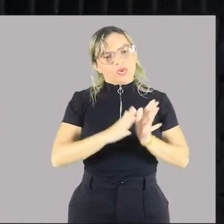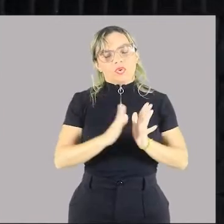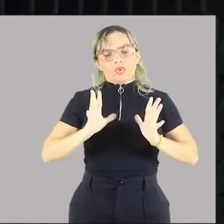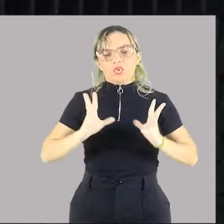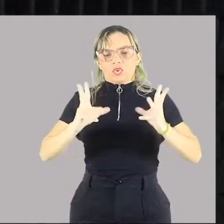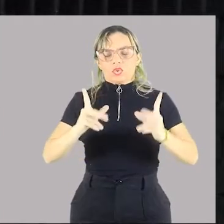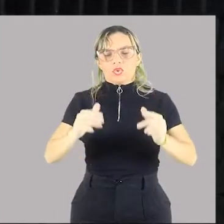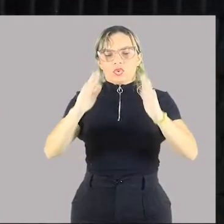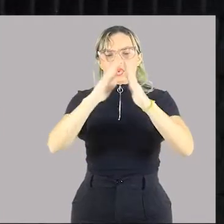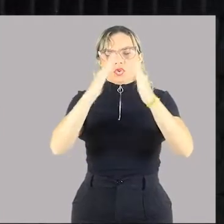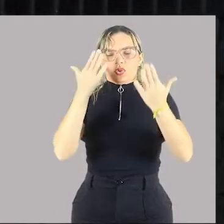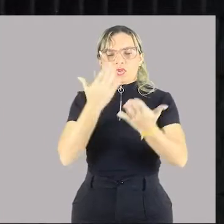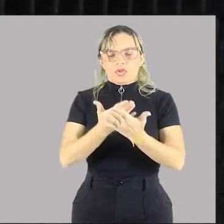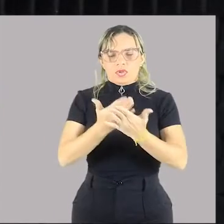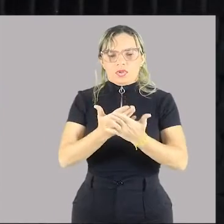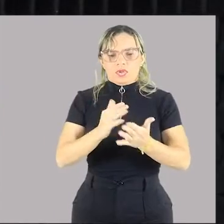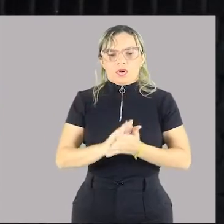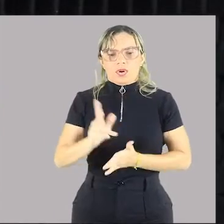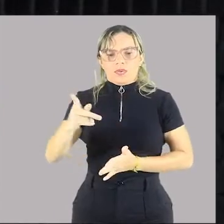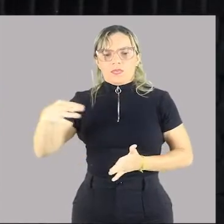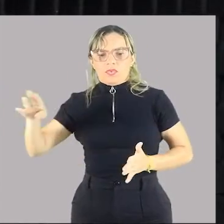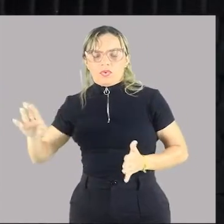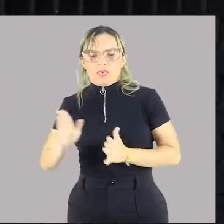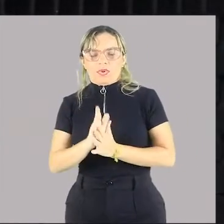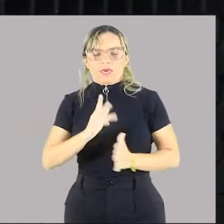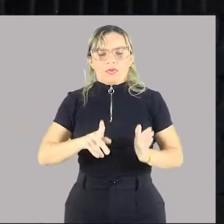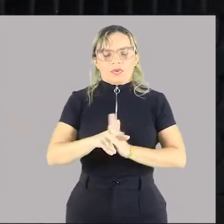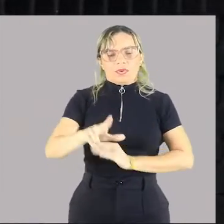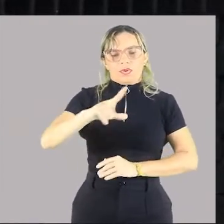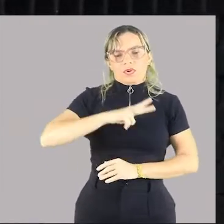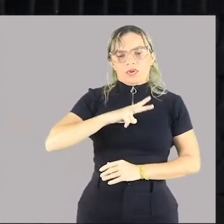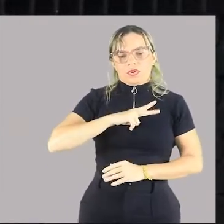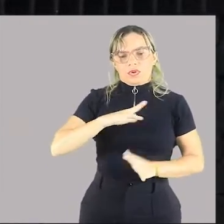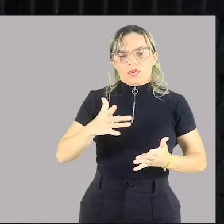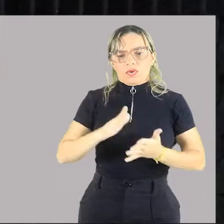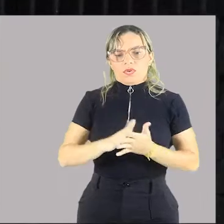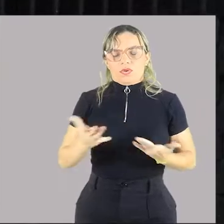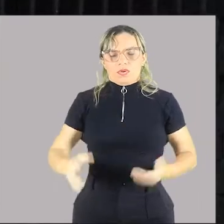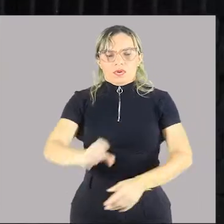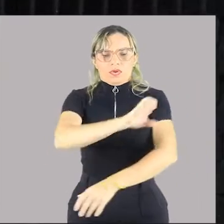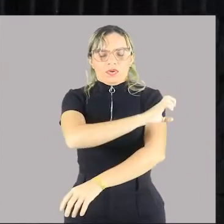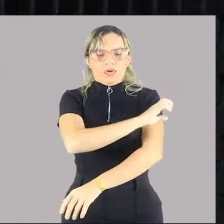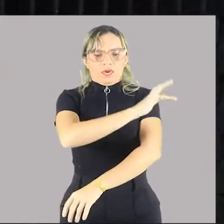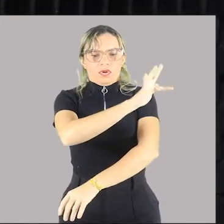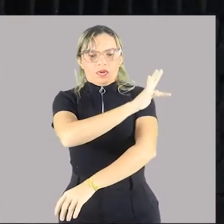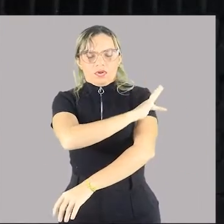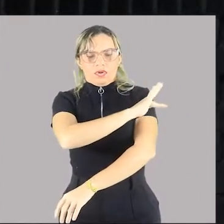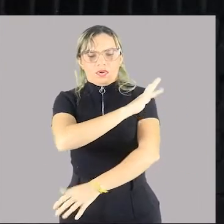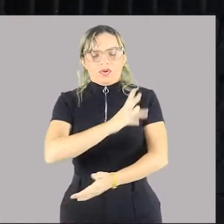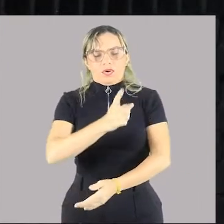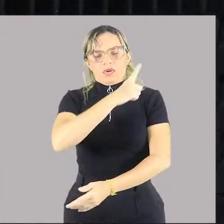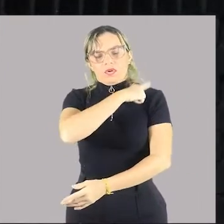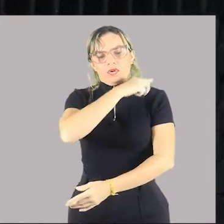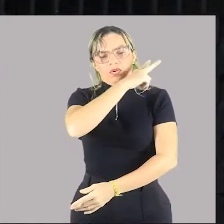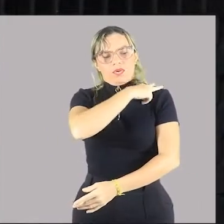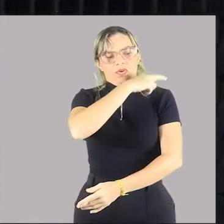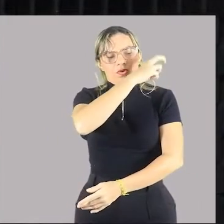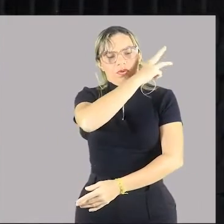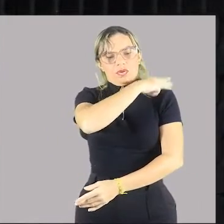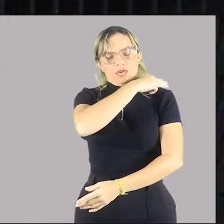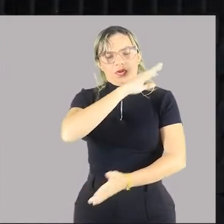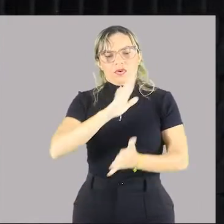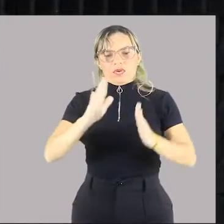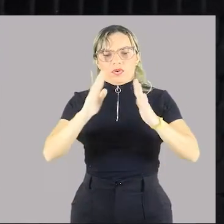escolas públicas e privadas do ensino fundamental e médio,